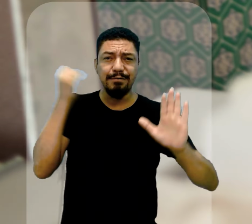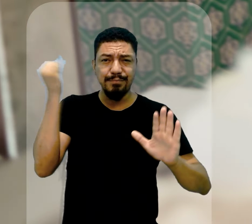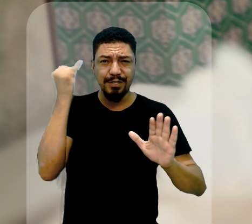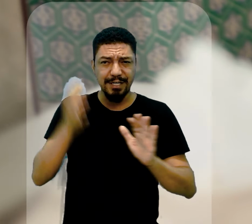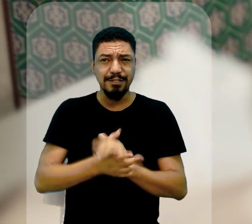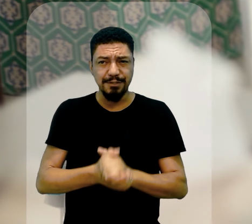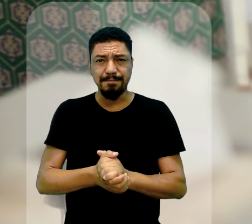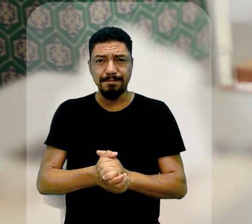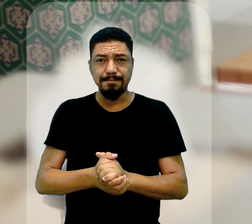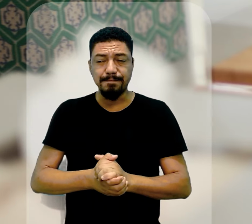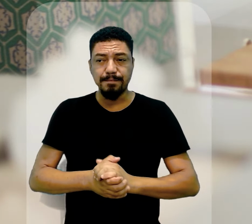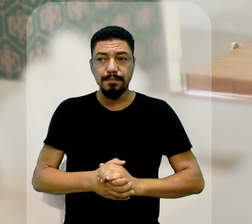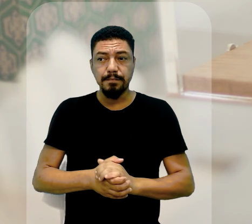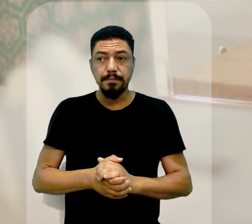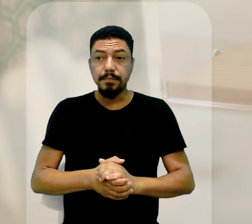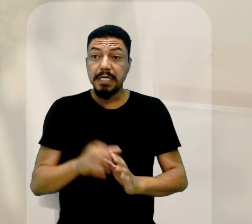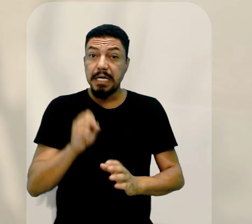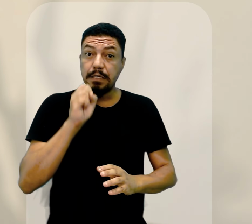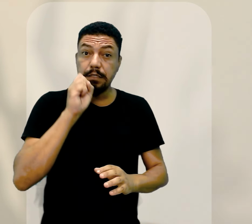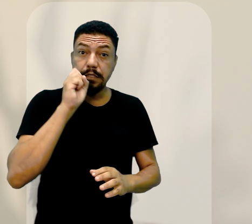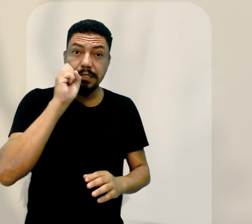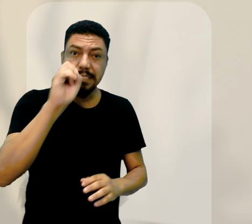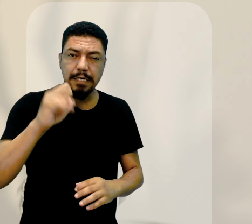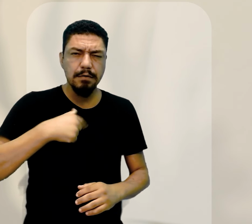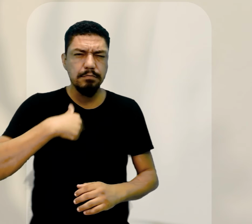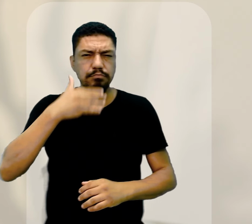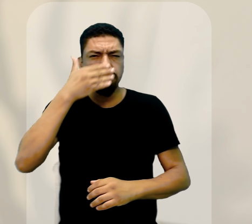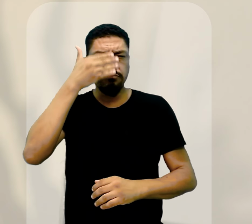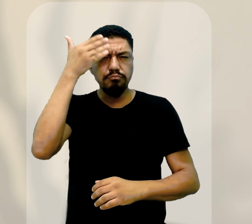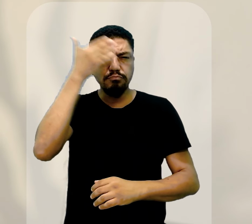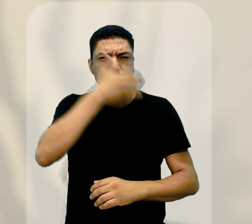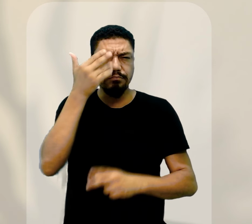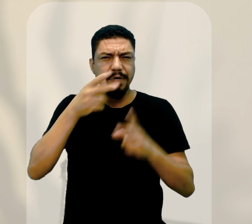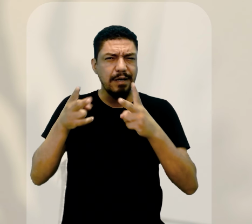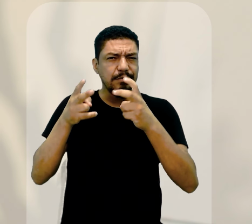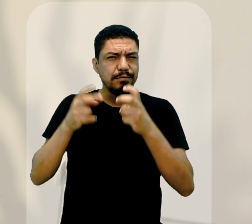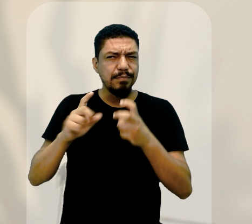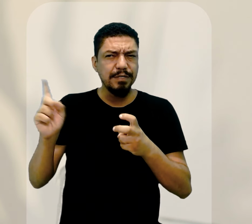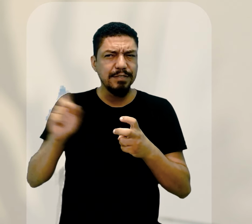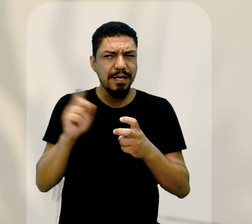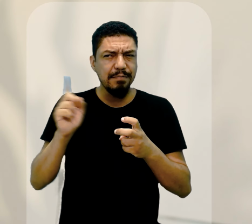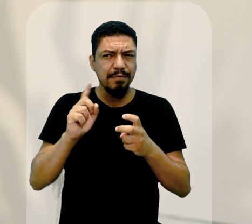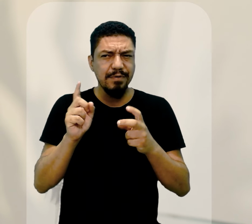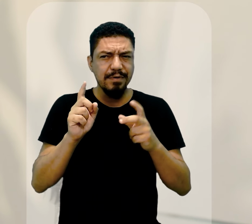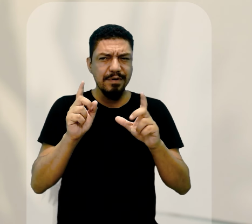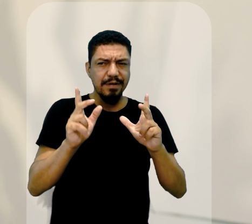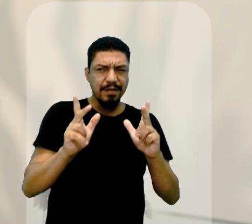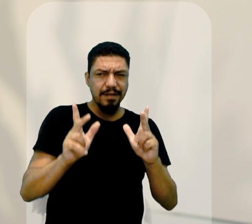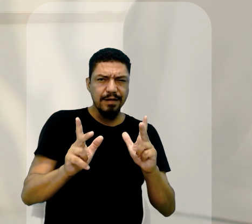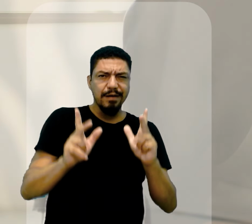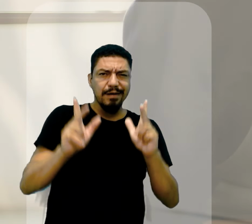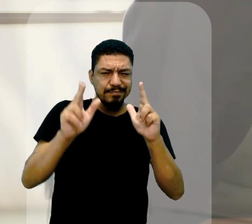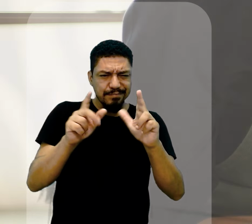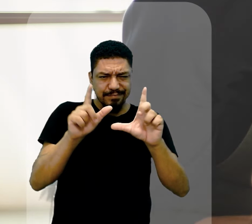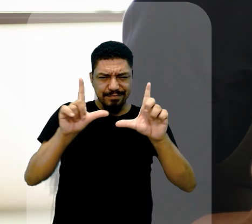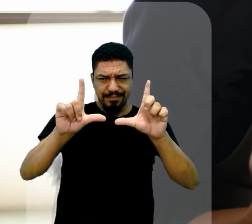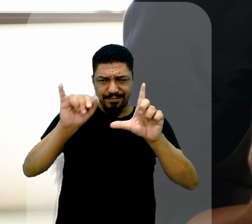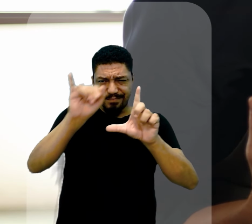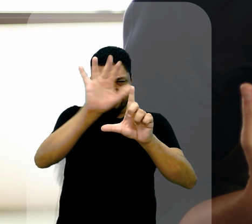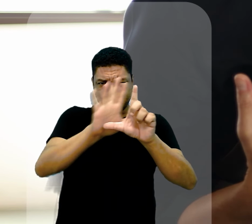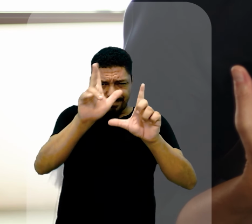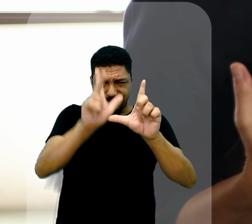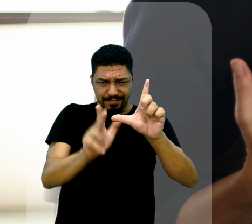No Quando Não Vejo Mais, o recorte exigia a sombra.